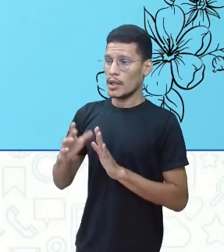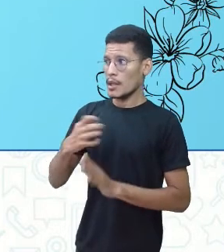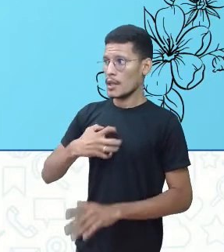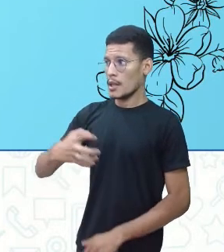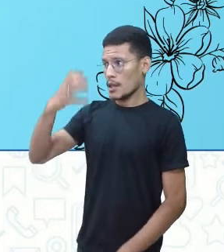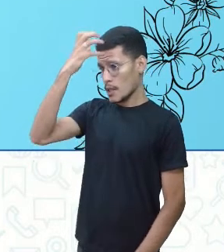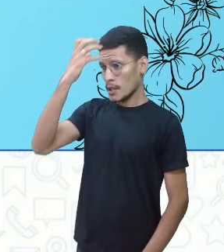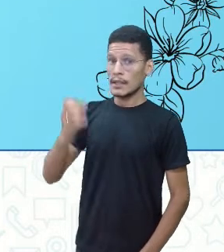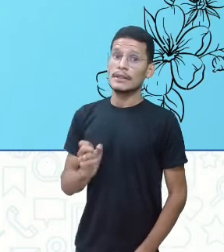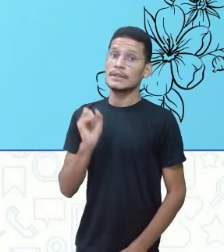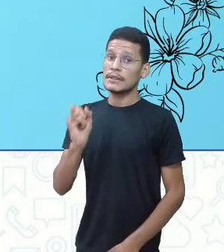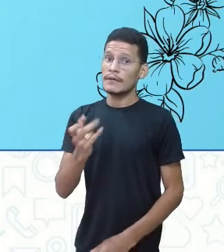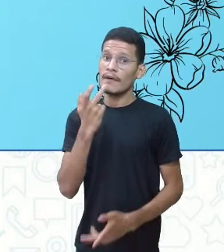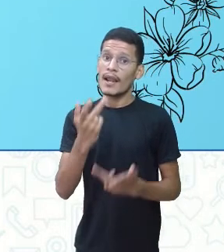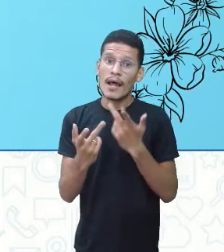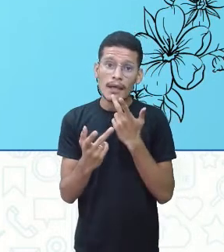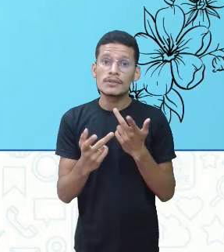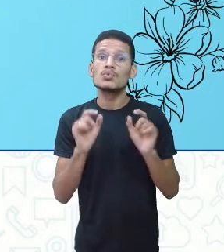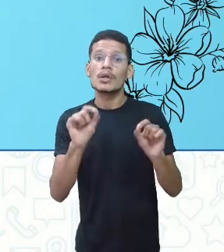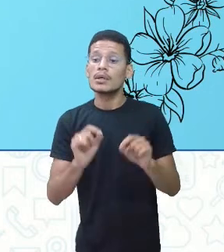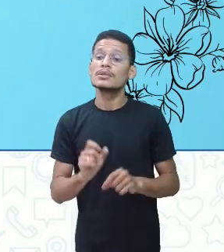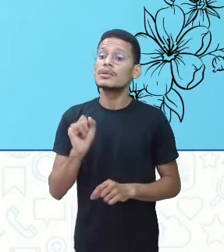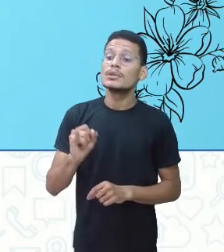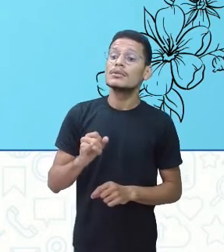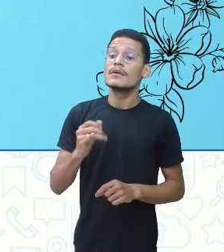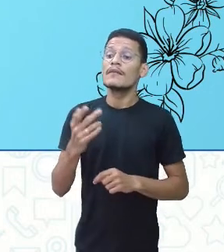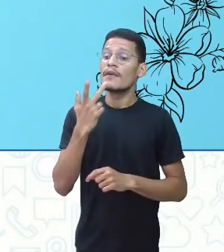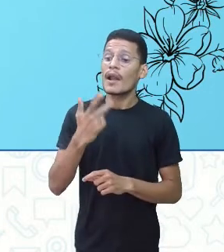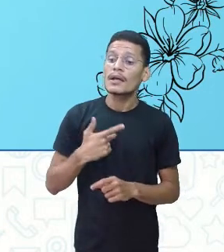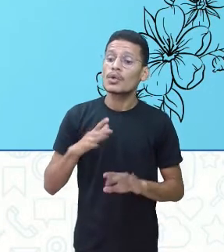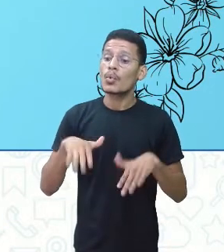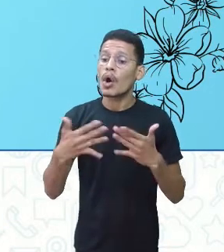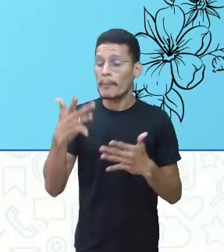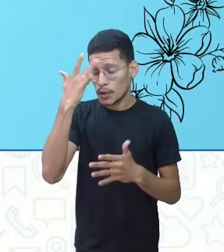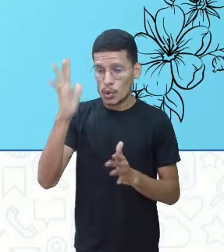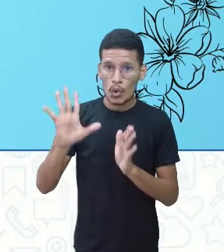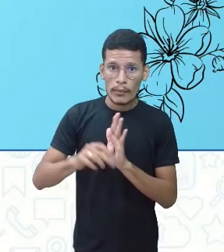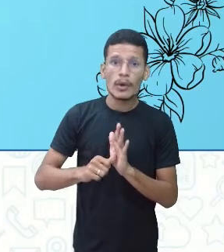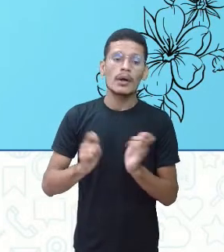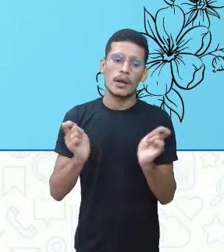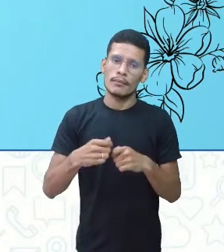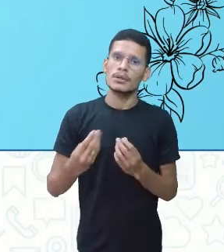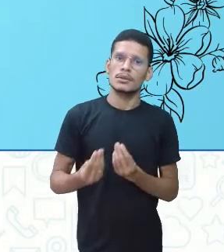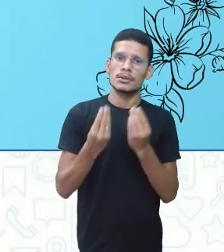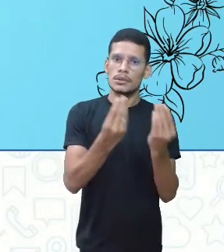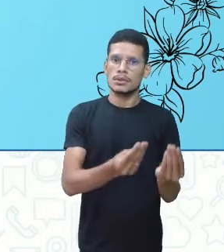que quem adivinhasse a pessoa que o tinha roubado ganharia uma grande soma de dinheiro.